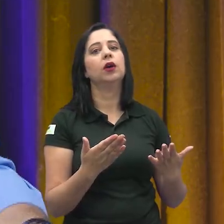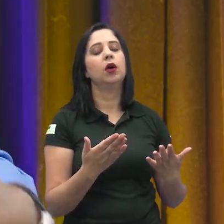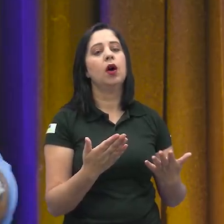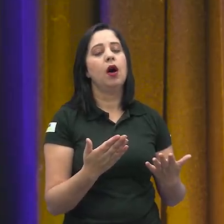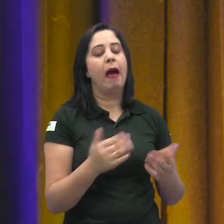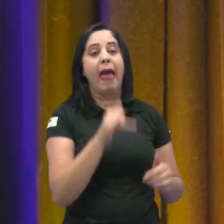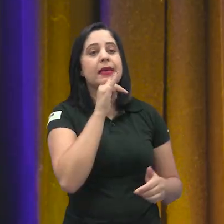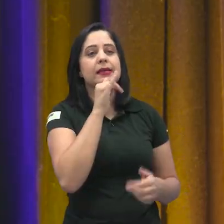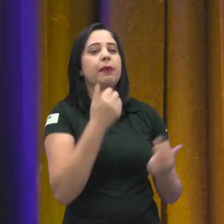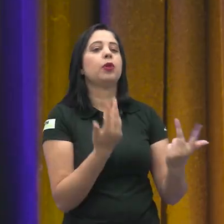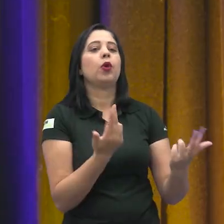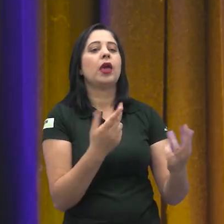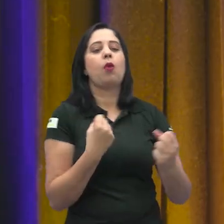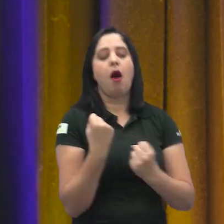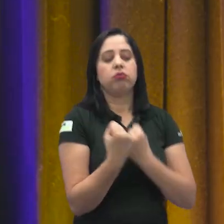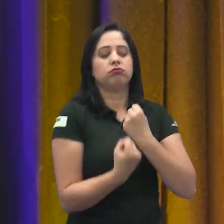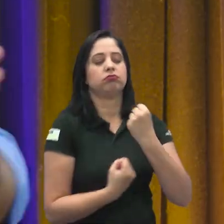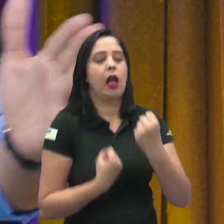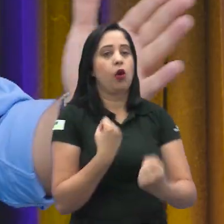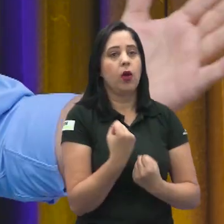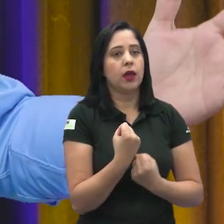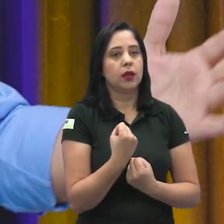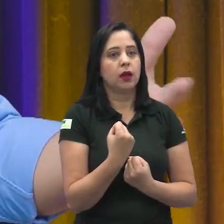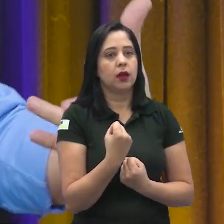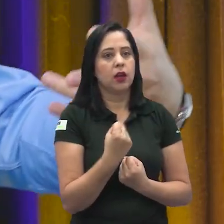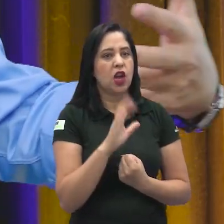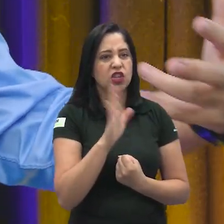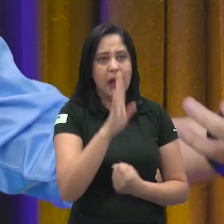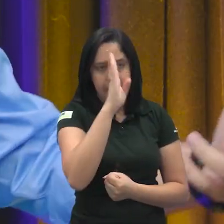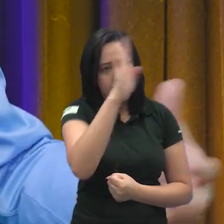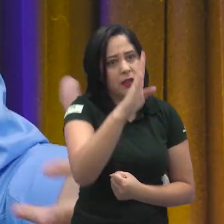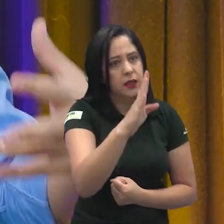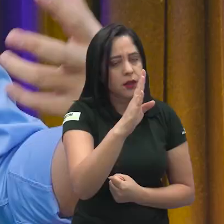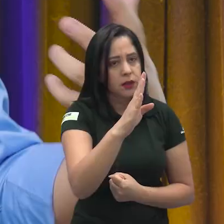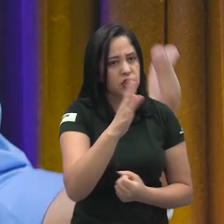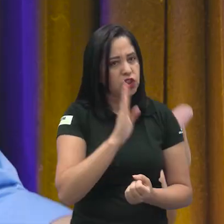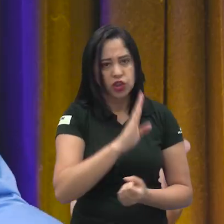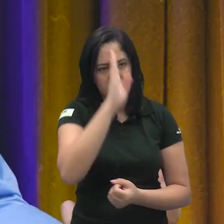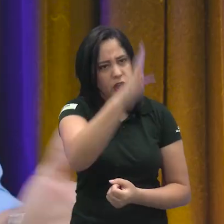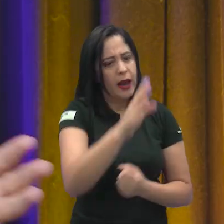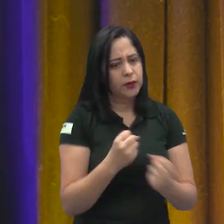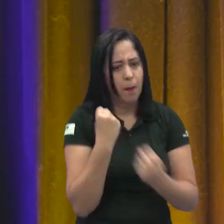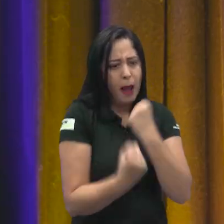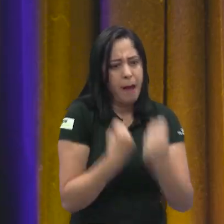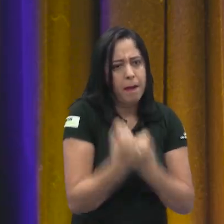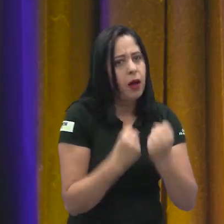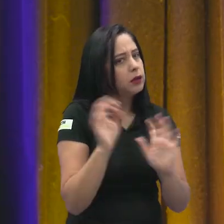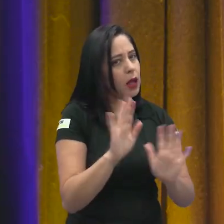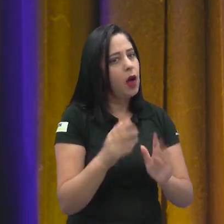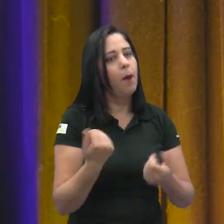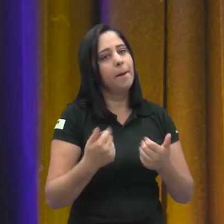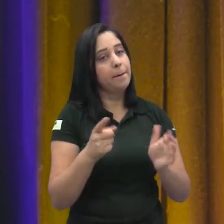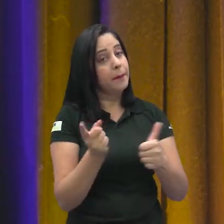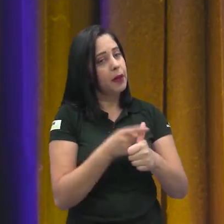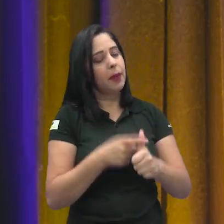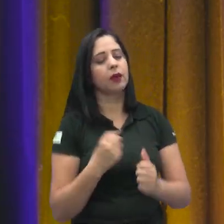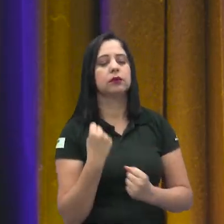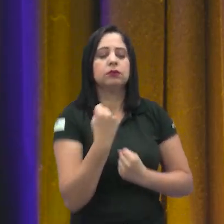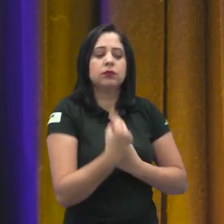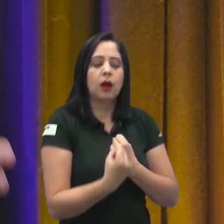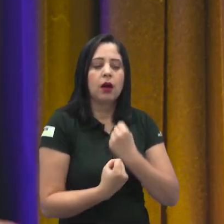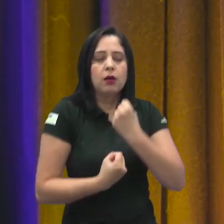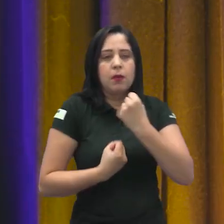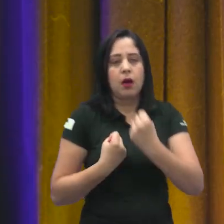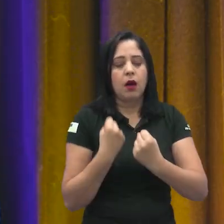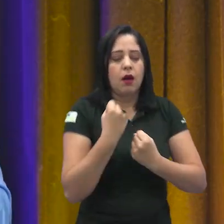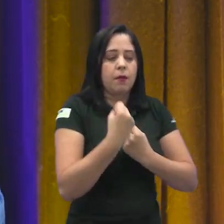speech logo no começo. Você precisa saber administrar a expectativa, a ansiedade e com o que você planejou, com o que você